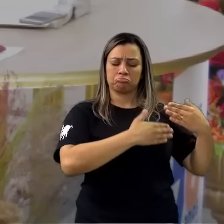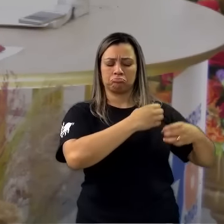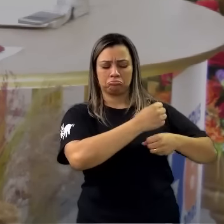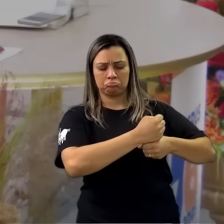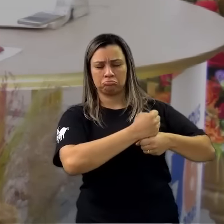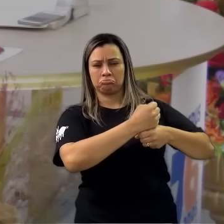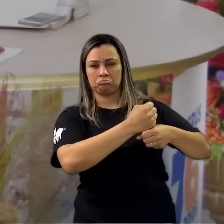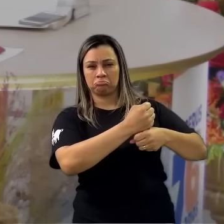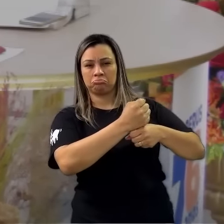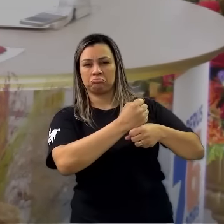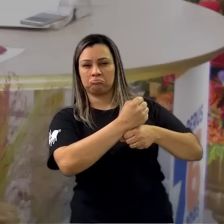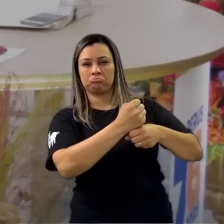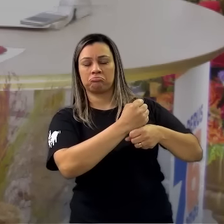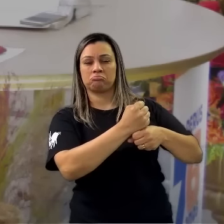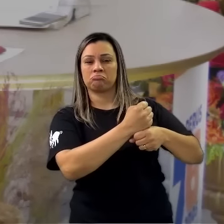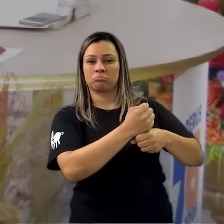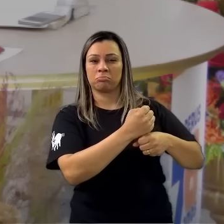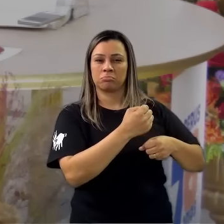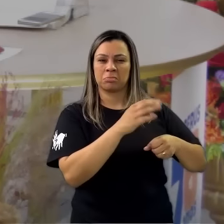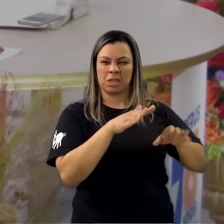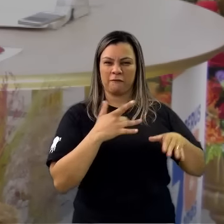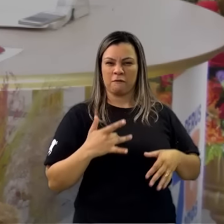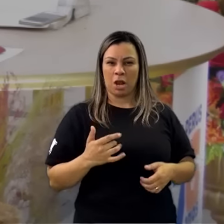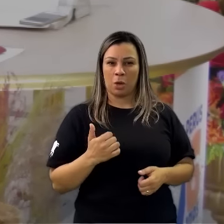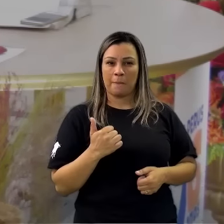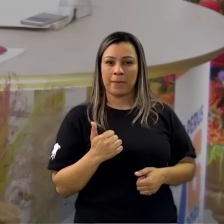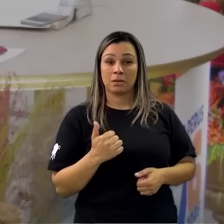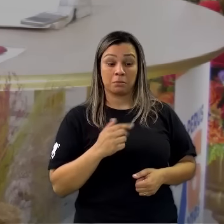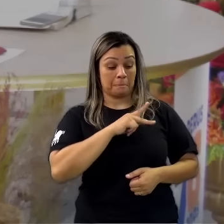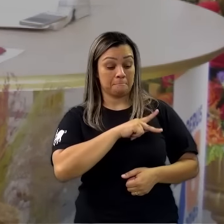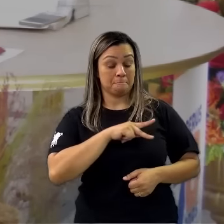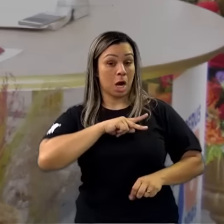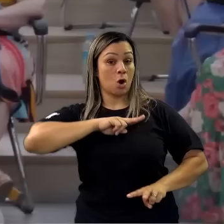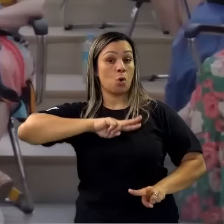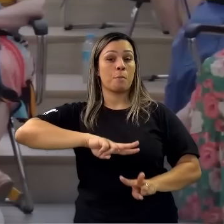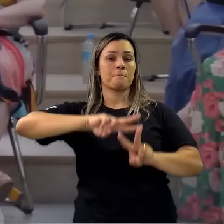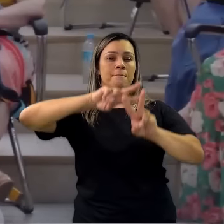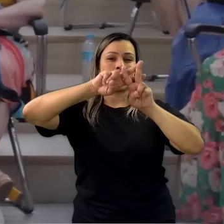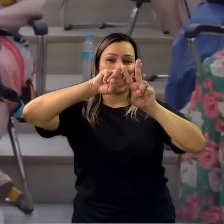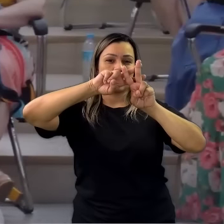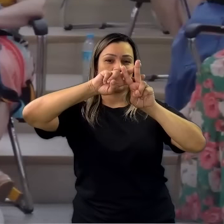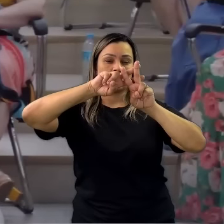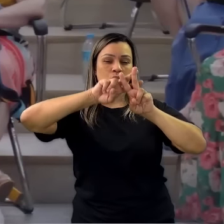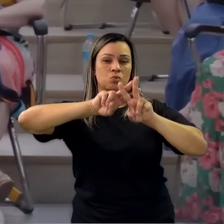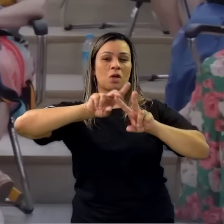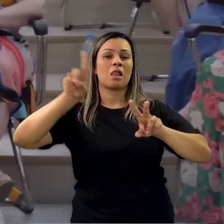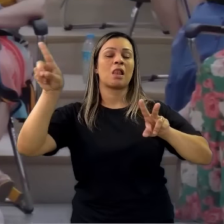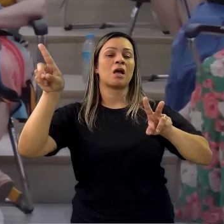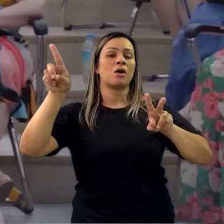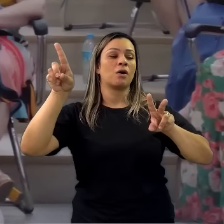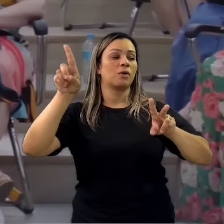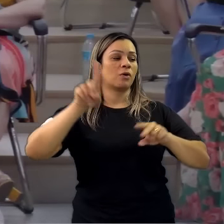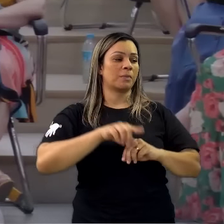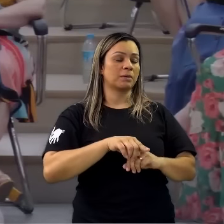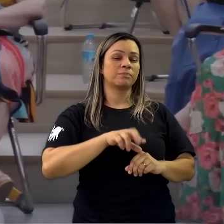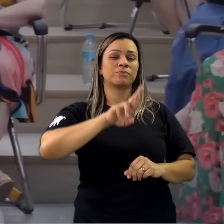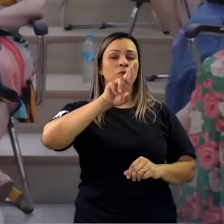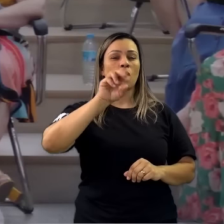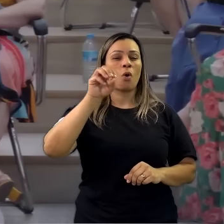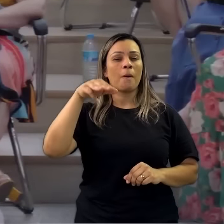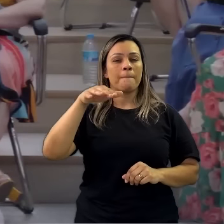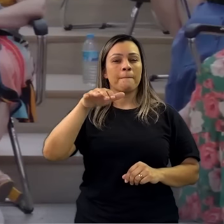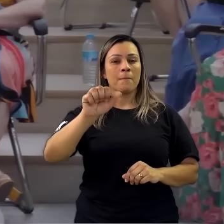Paulo está preso em Roma perto de ser decapitado ele vai escrever a sua segunda carta de morte dizendo Timóteo Meu filho amado